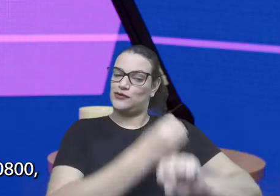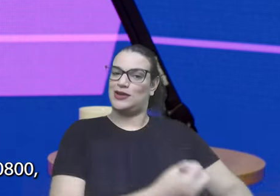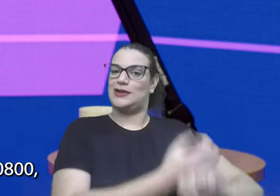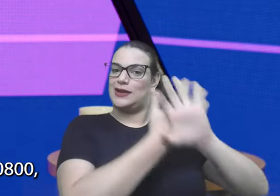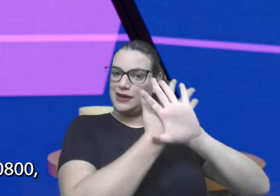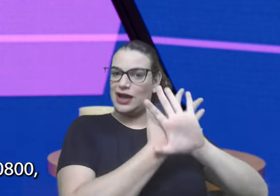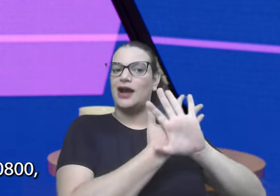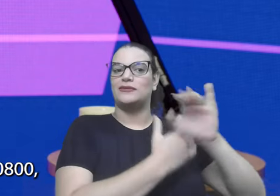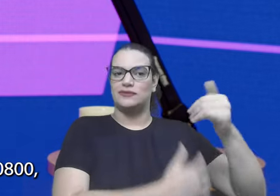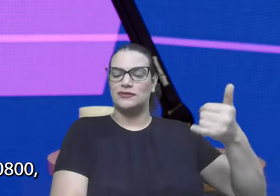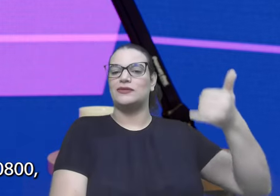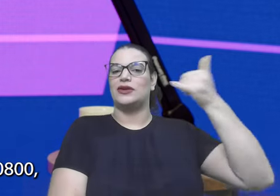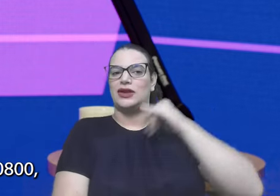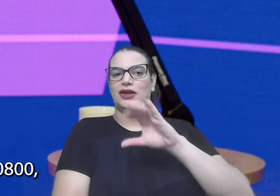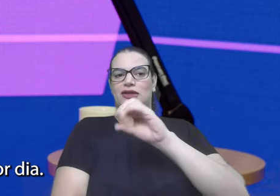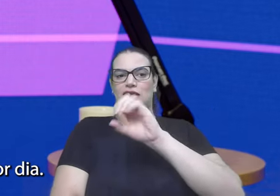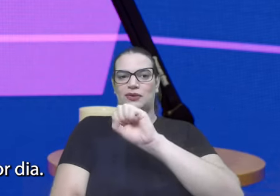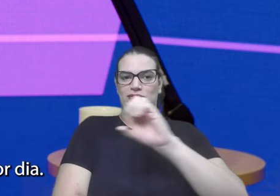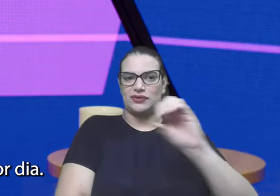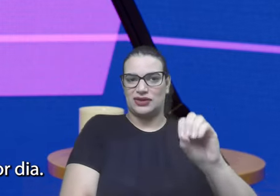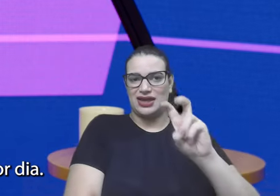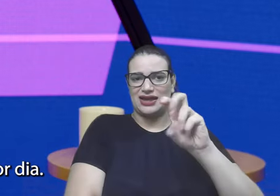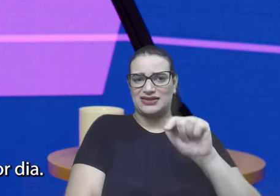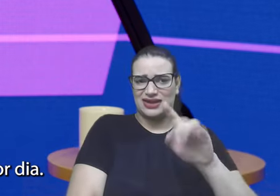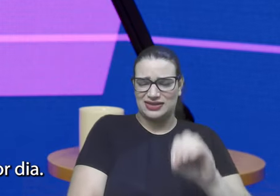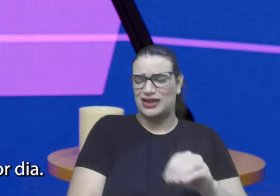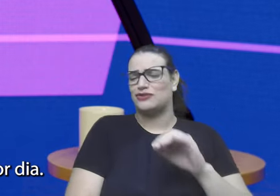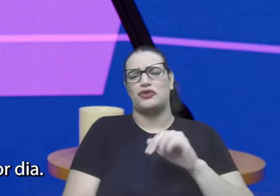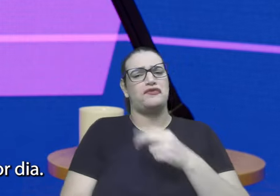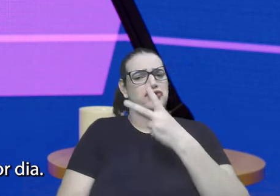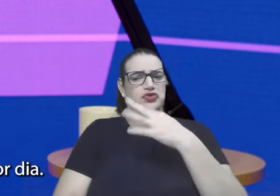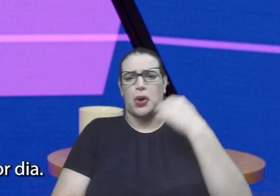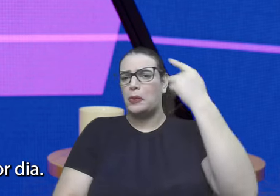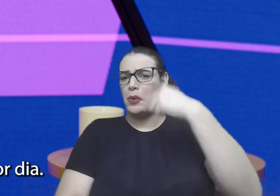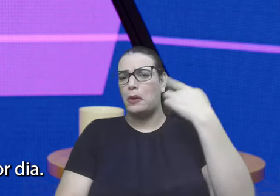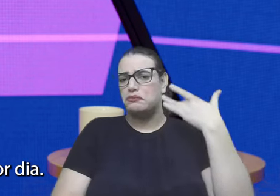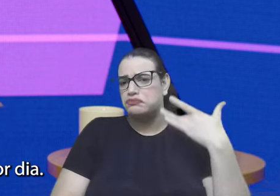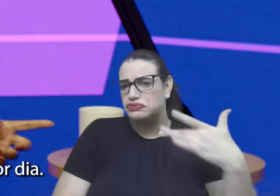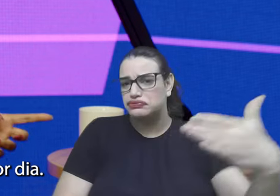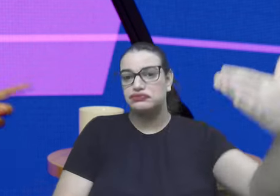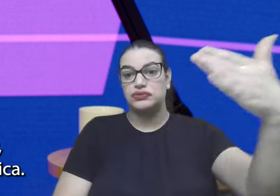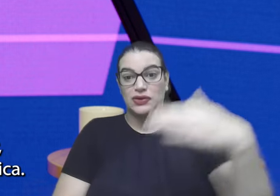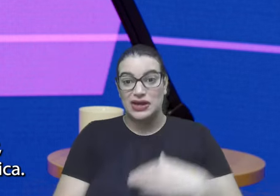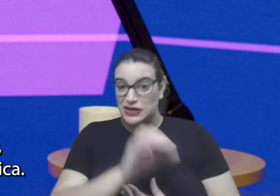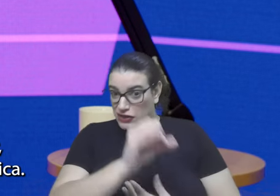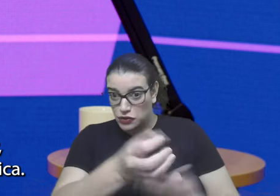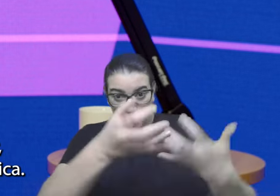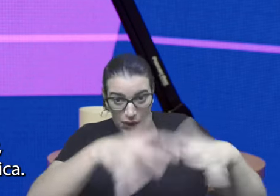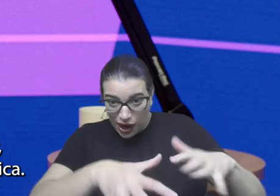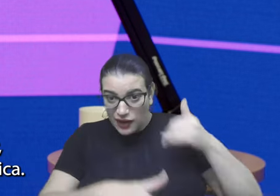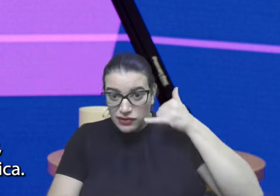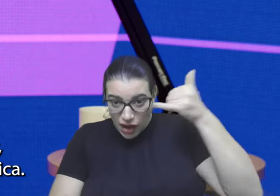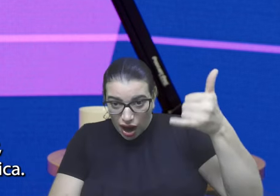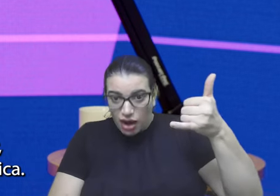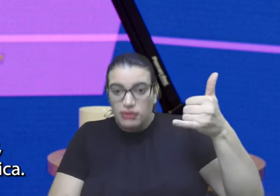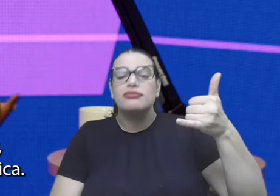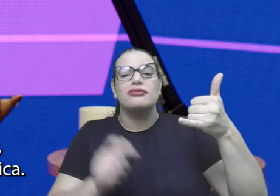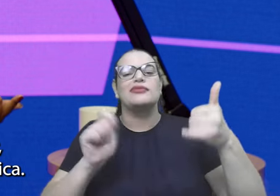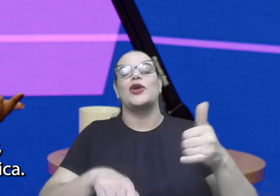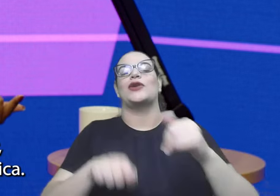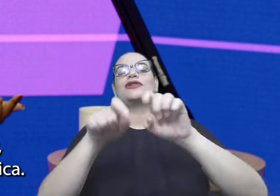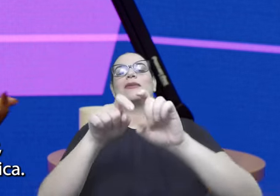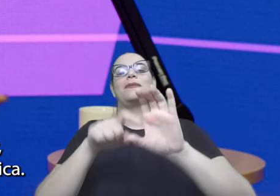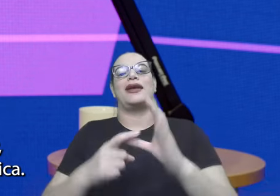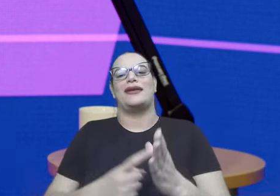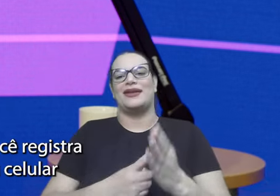0800 570 0800 7 dias por semana 24 horas por dia e se você não quiser ligar a gente também é